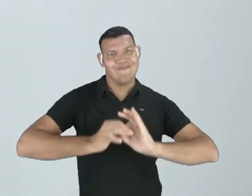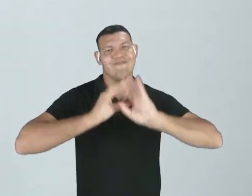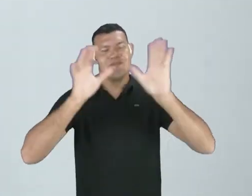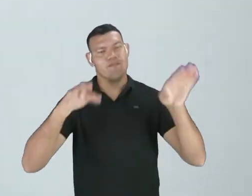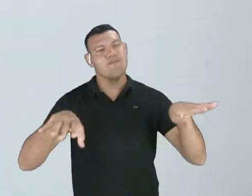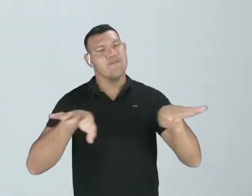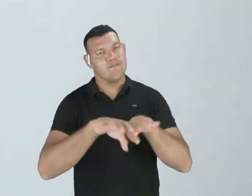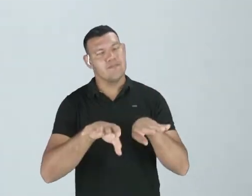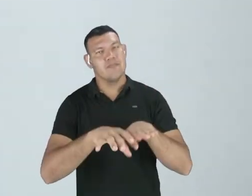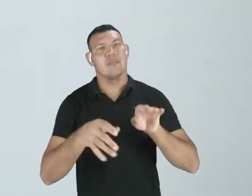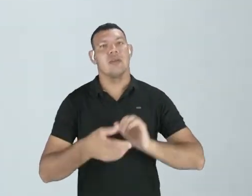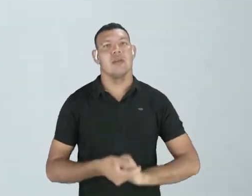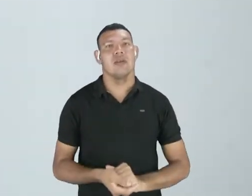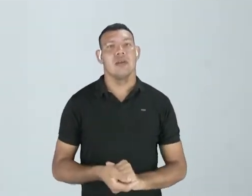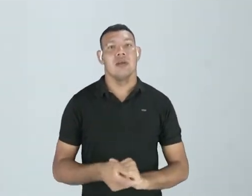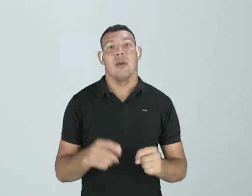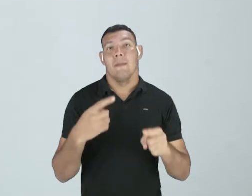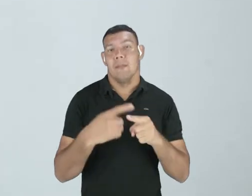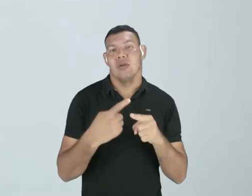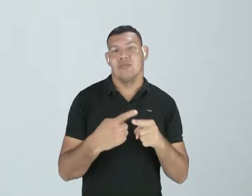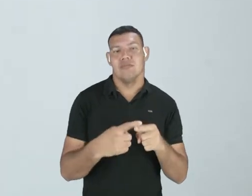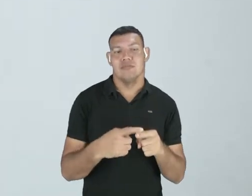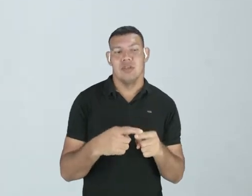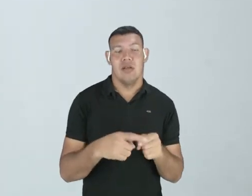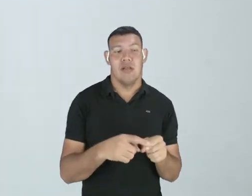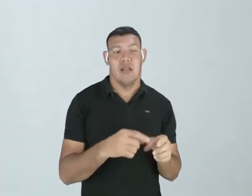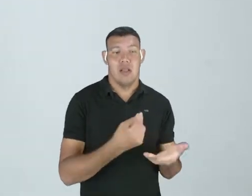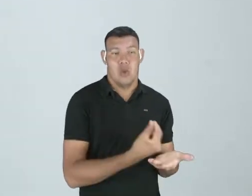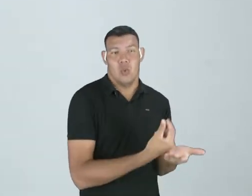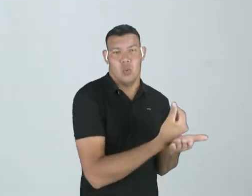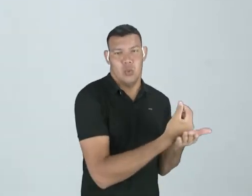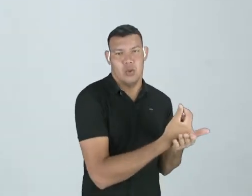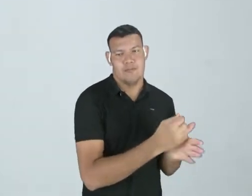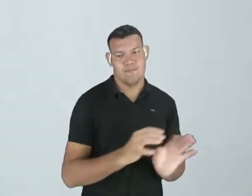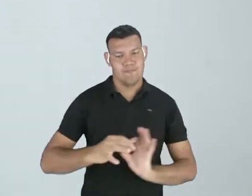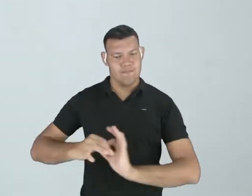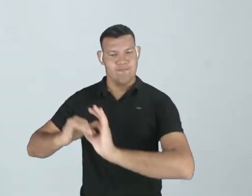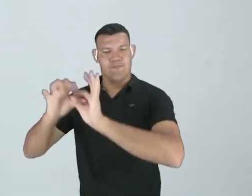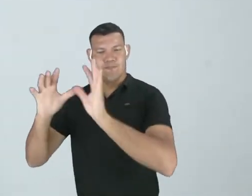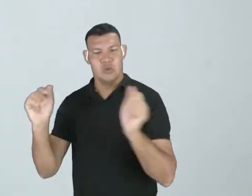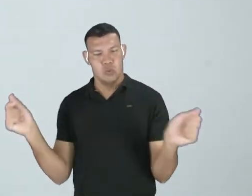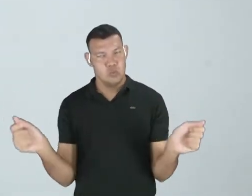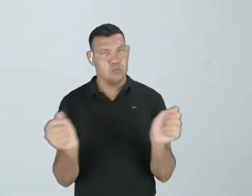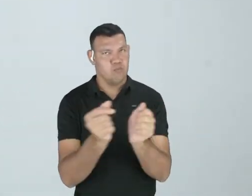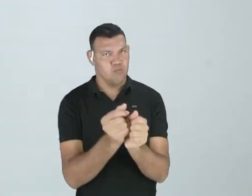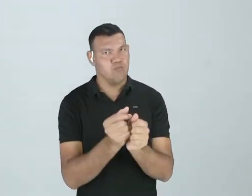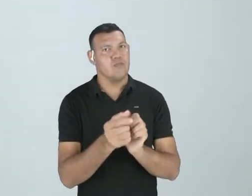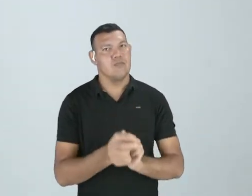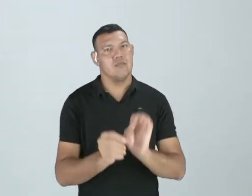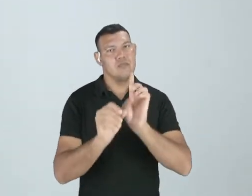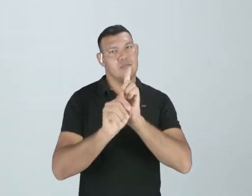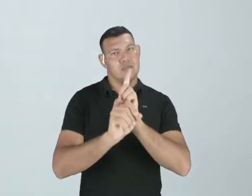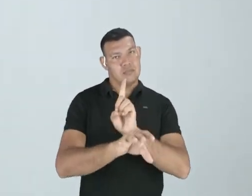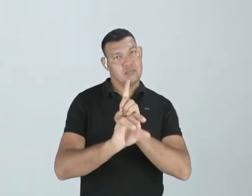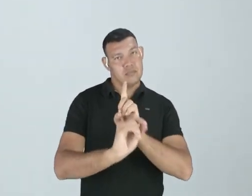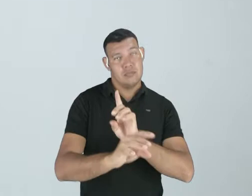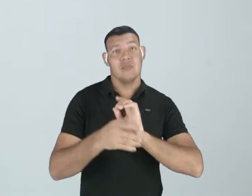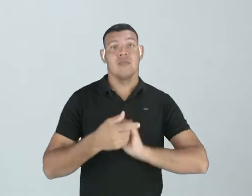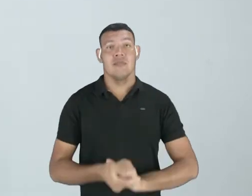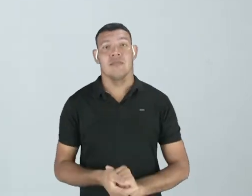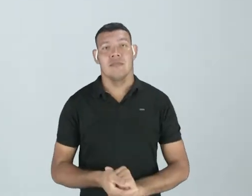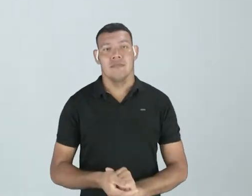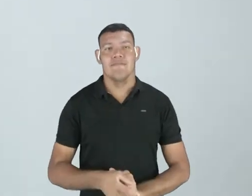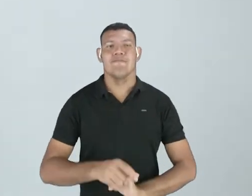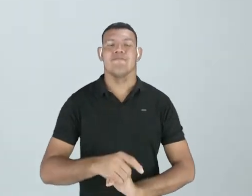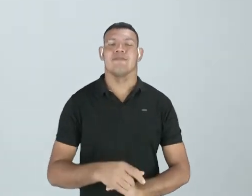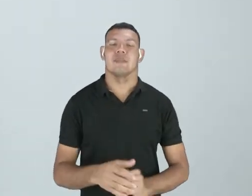ganha força, certo? Porque um justifica o outro, o liberalismo justifica o capitalismo. Então, era a doutrina que estava cada